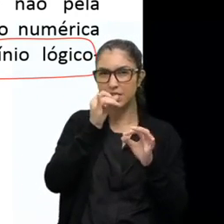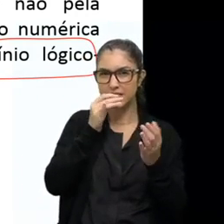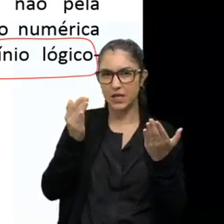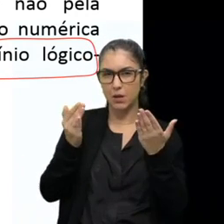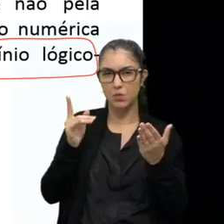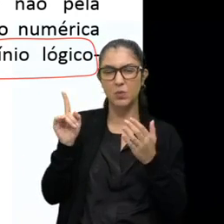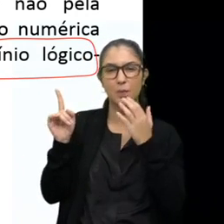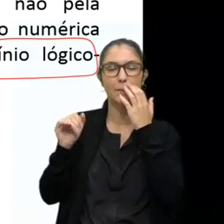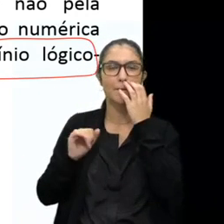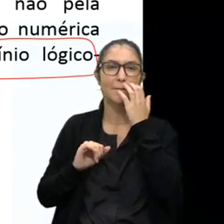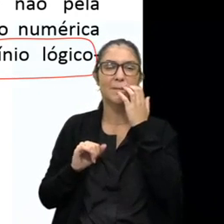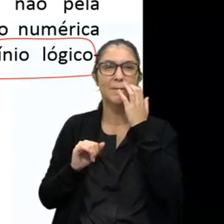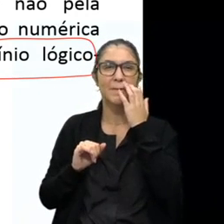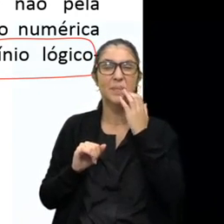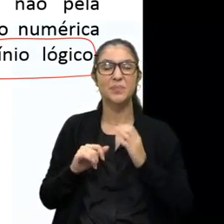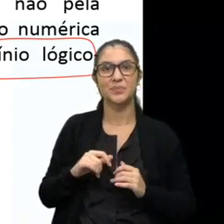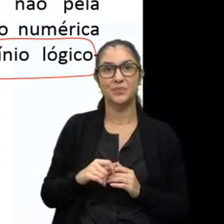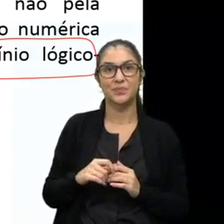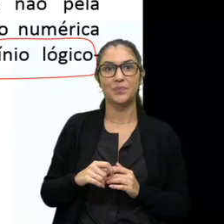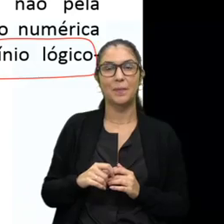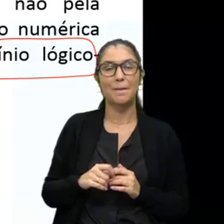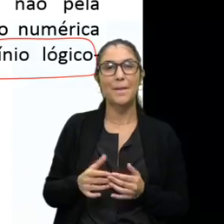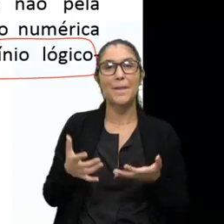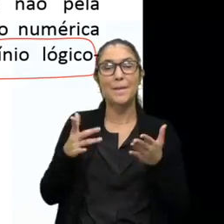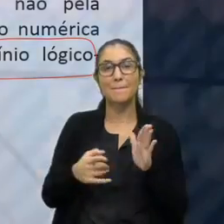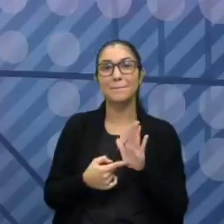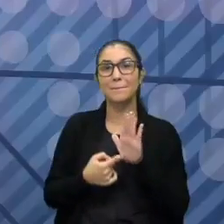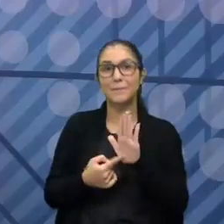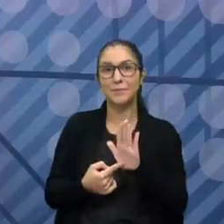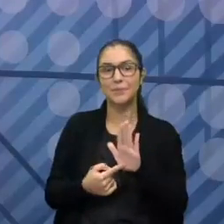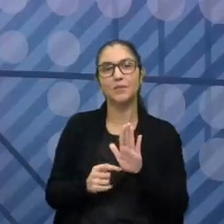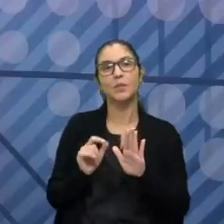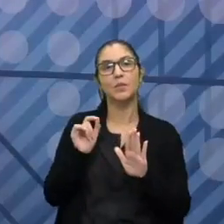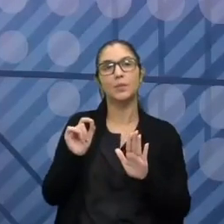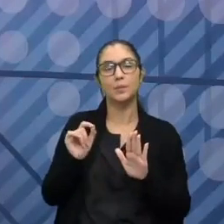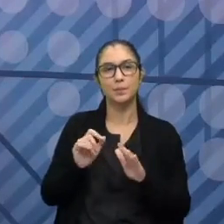mostrar a questão da conservação para vocês, que